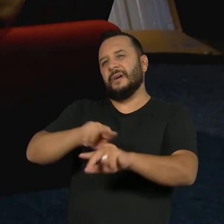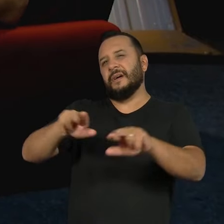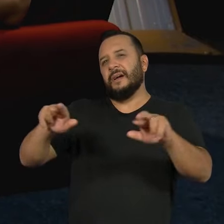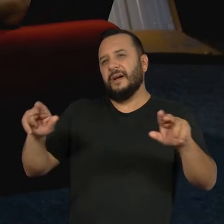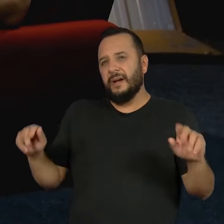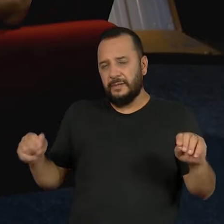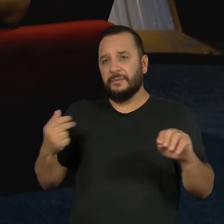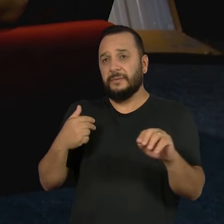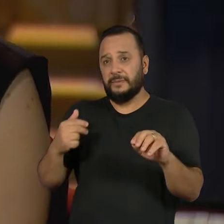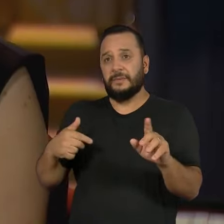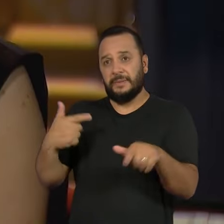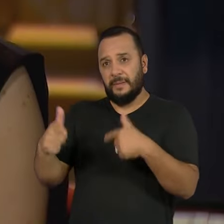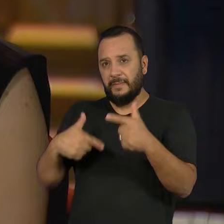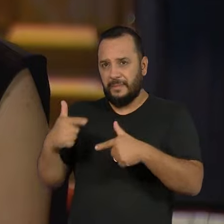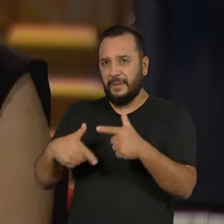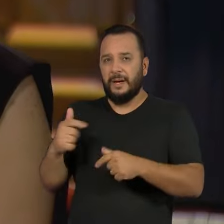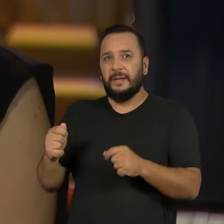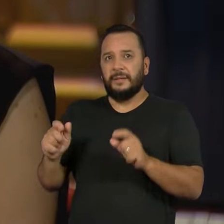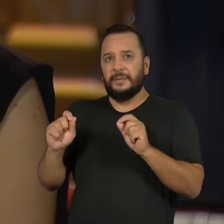atividades